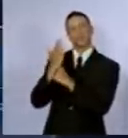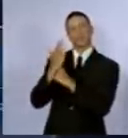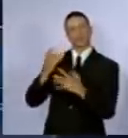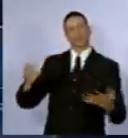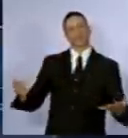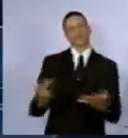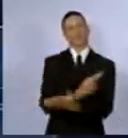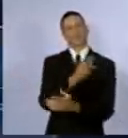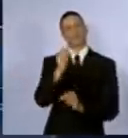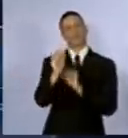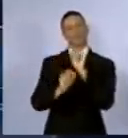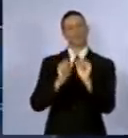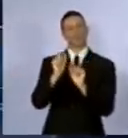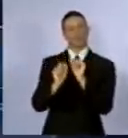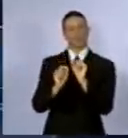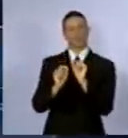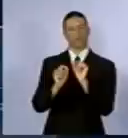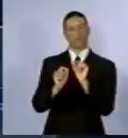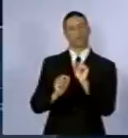foi...